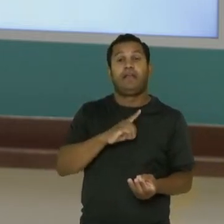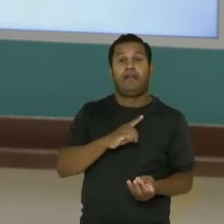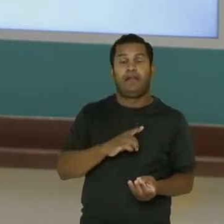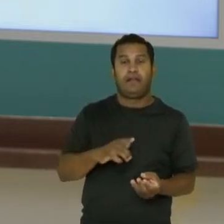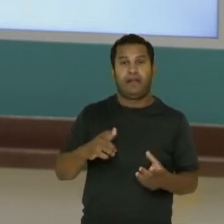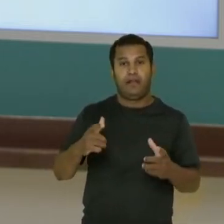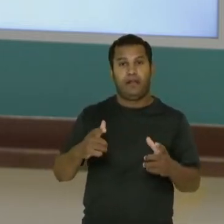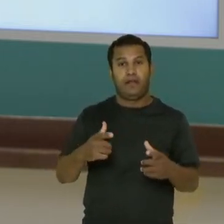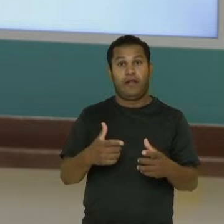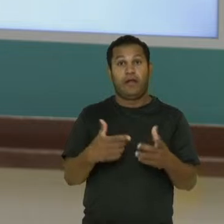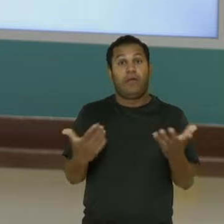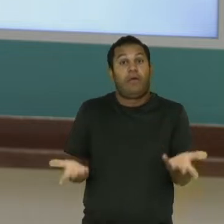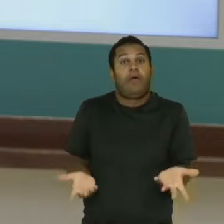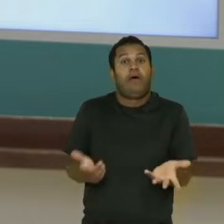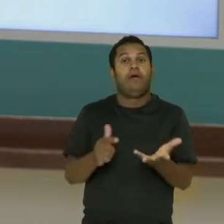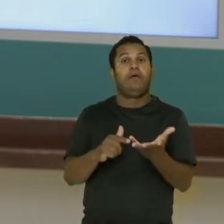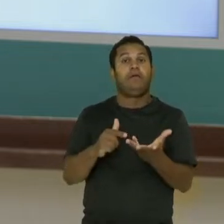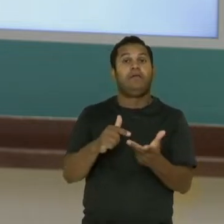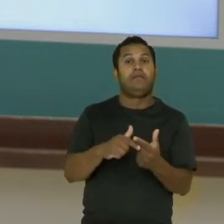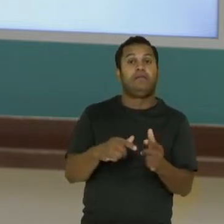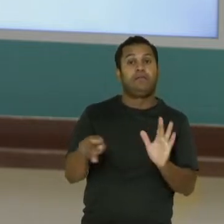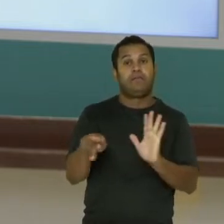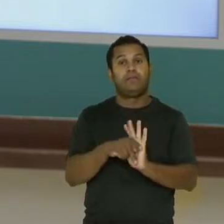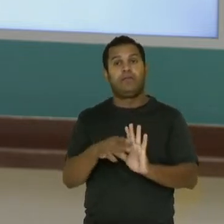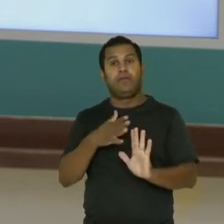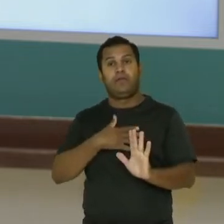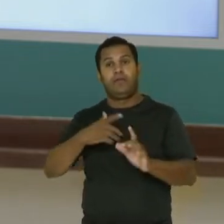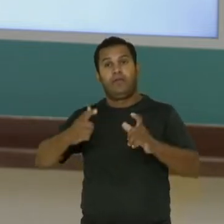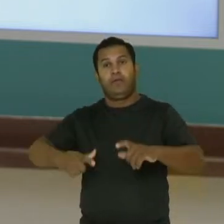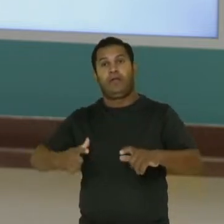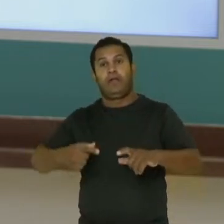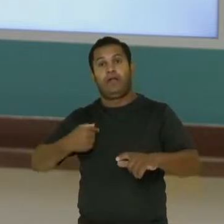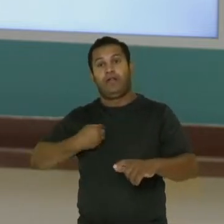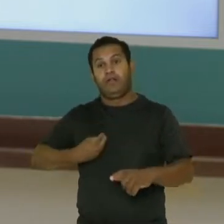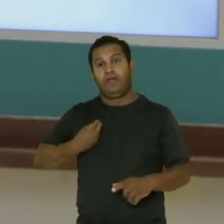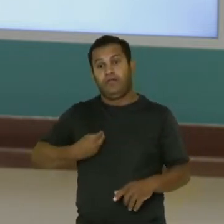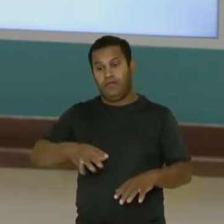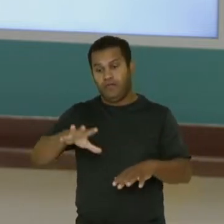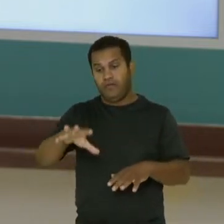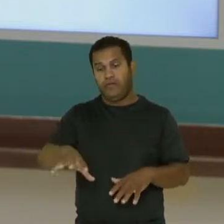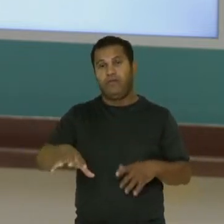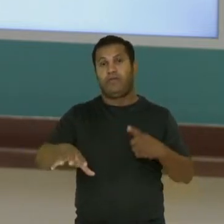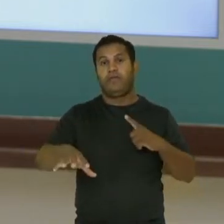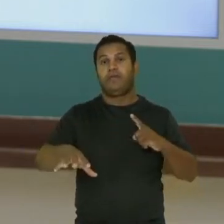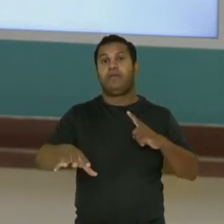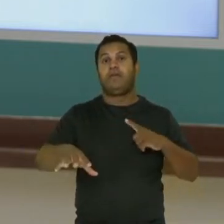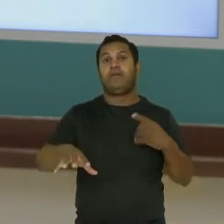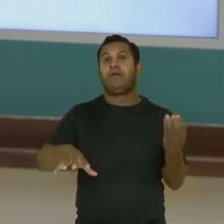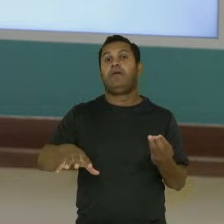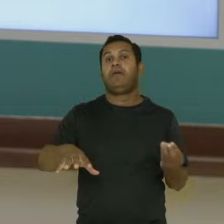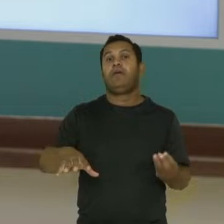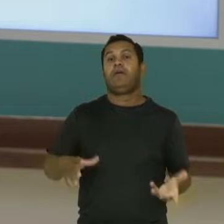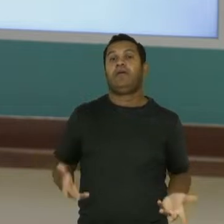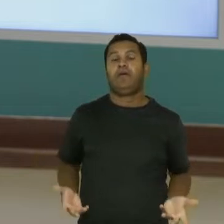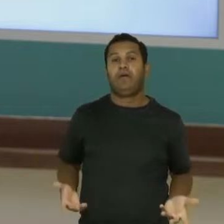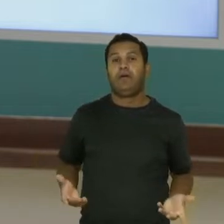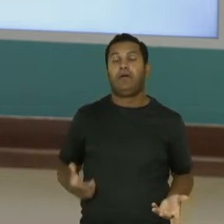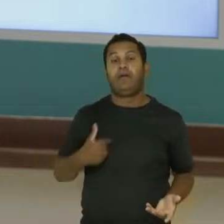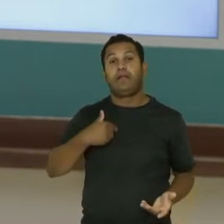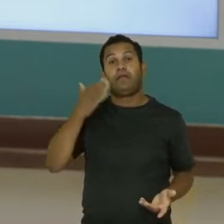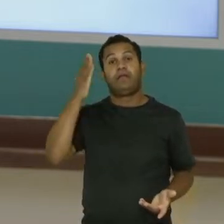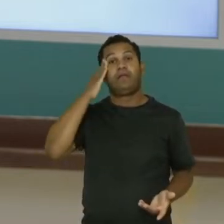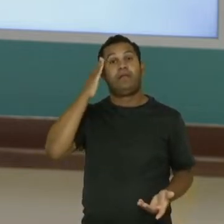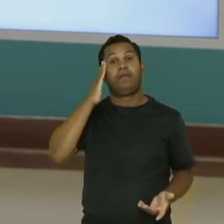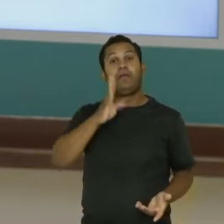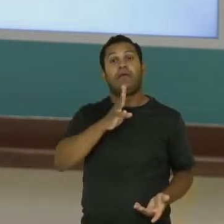características que você pode identificar que fazem parte da região onde você está? Desta